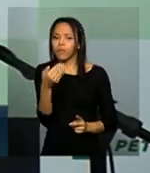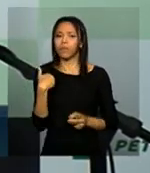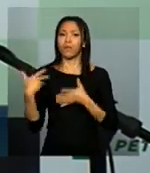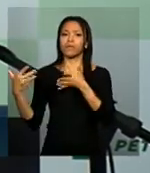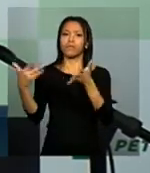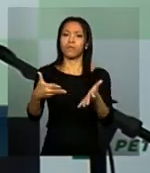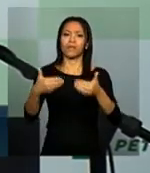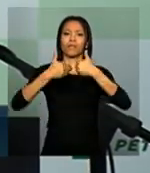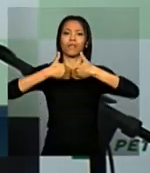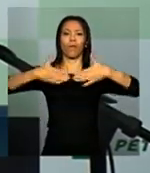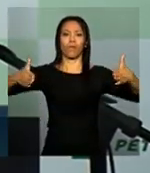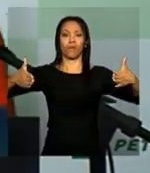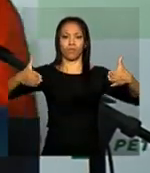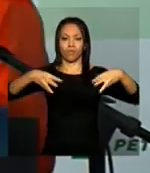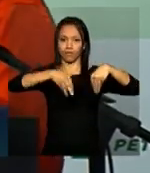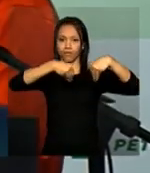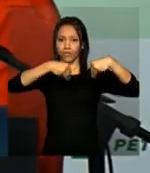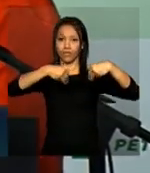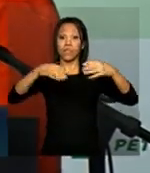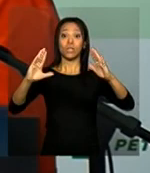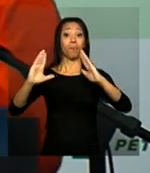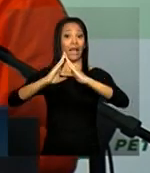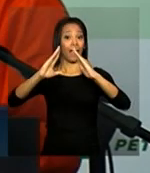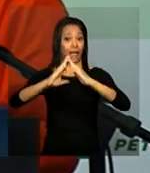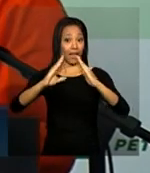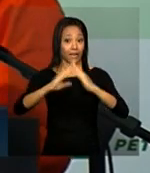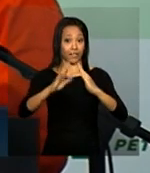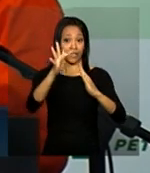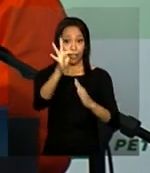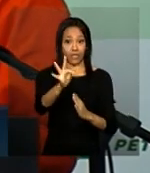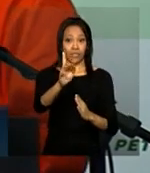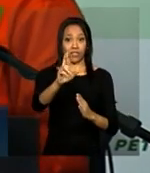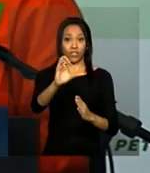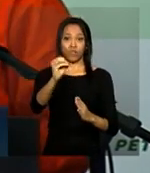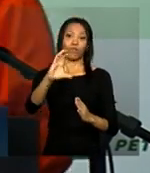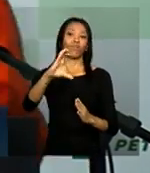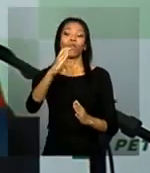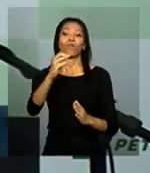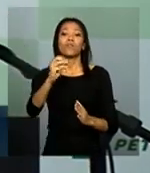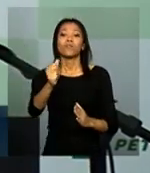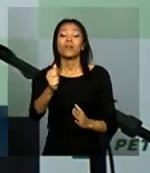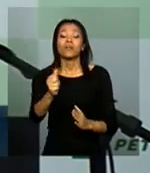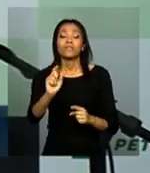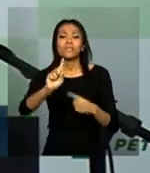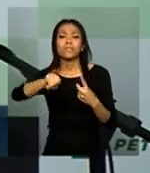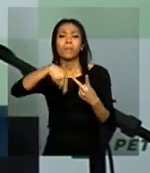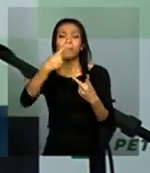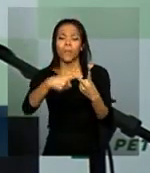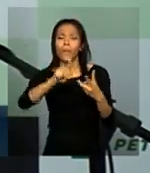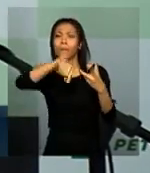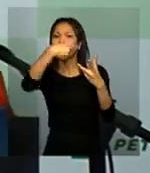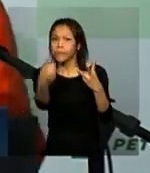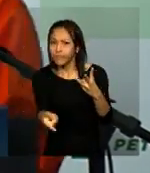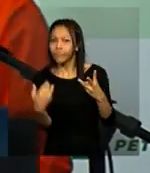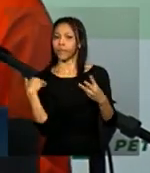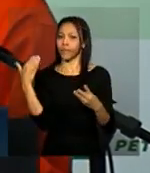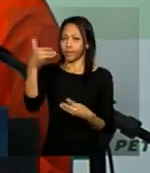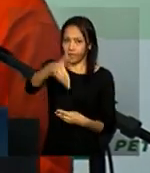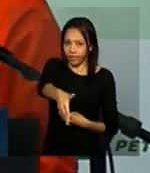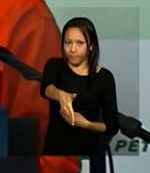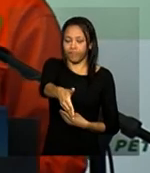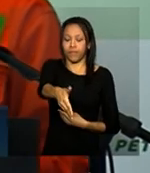da inauguração da Casa de Força, mas só tinha Casa de Força. Depois eu vim aqui